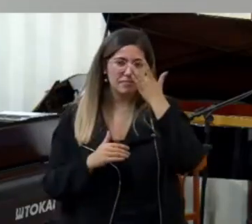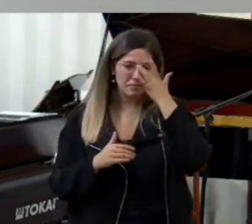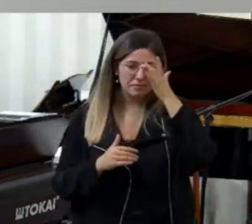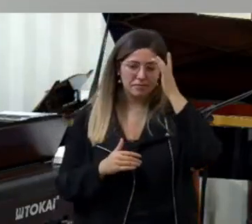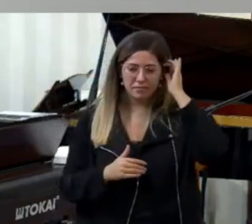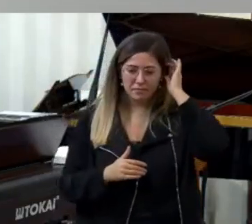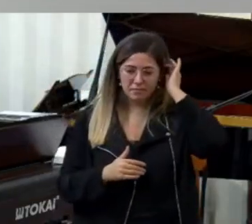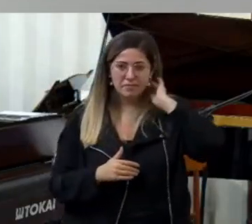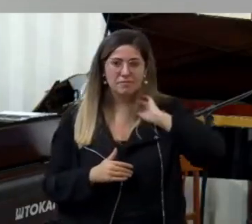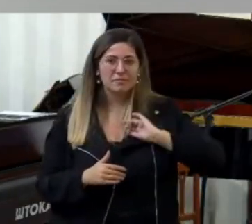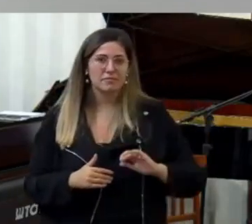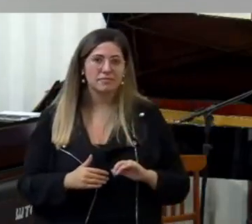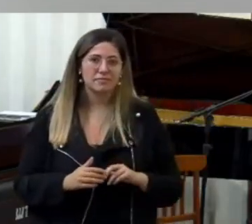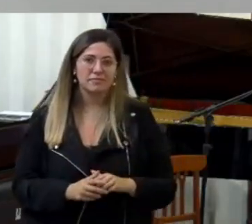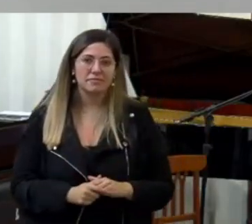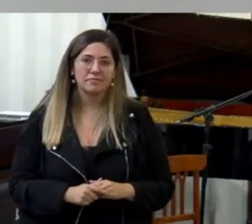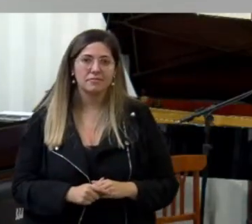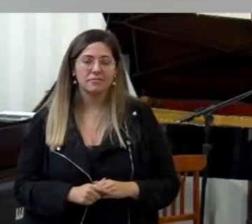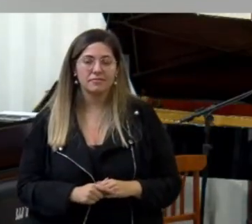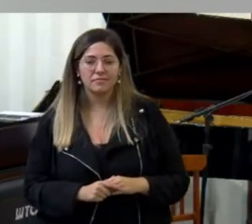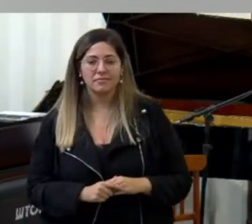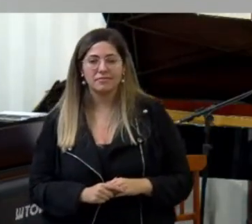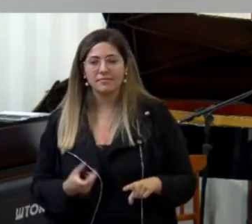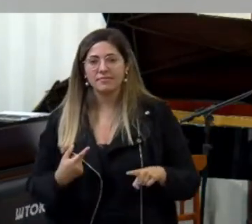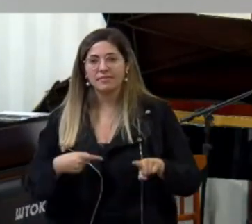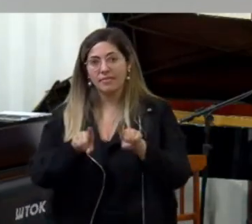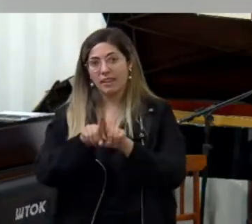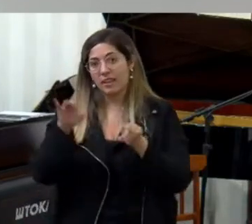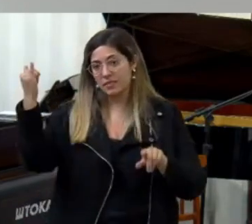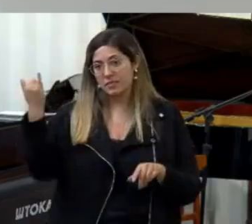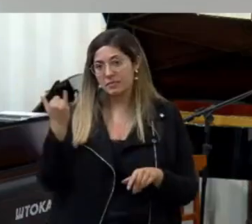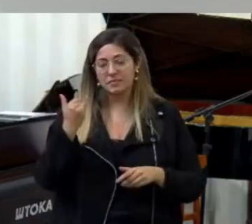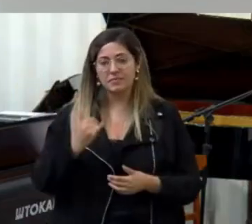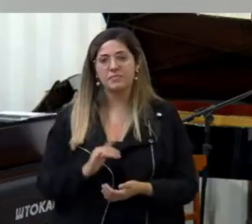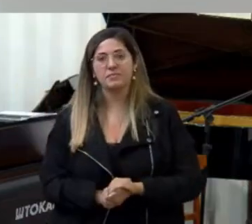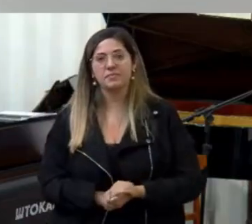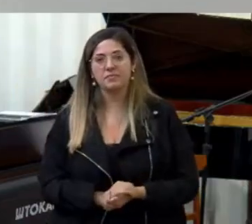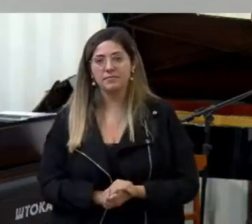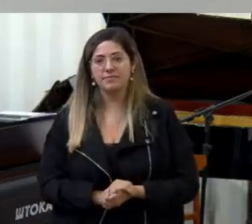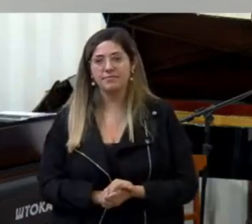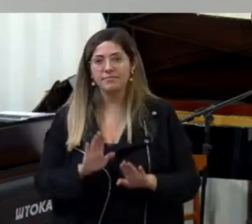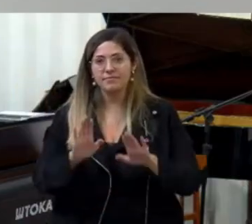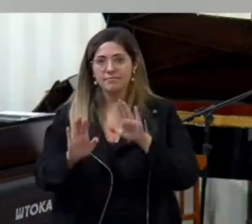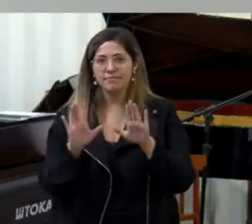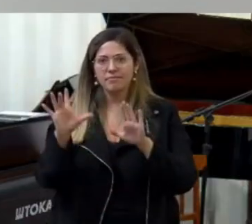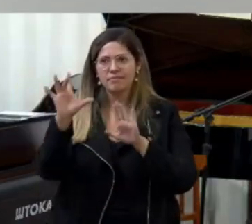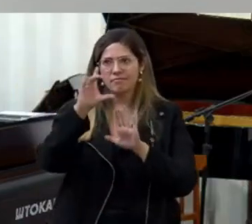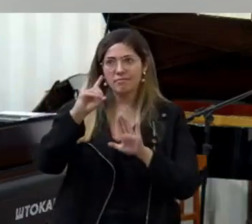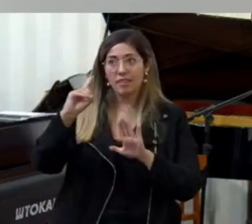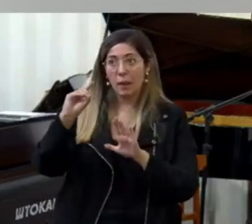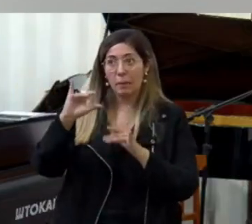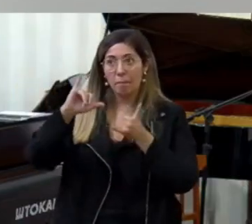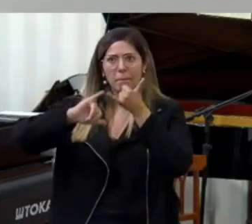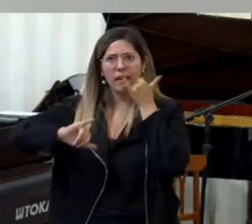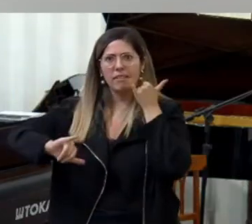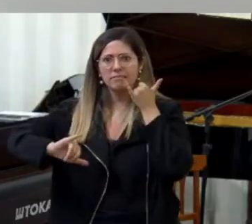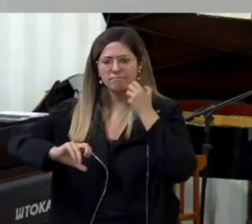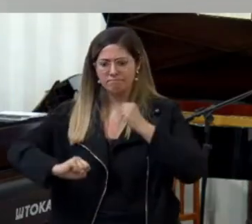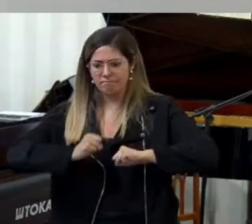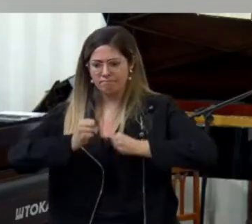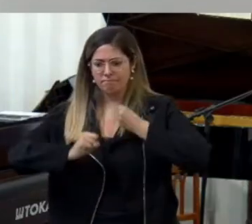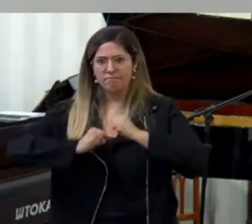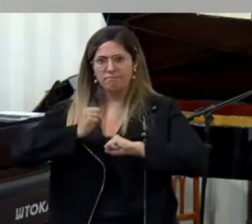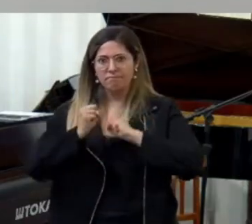nossos discipulados de homens, e ele diz assim: mesmo quando Deus parece silencioso,